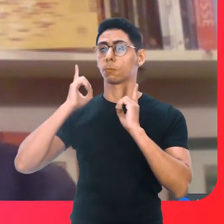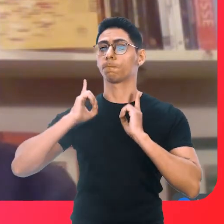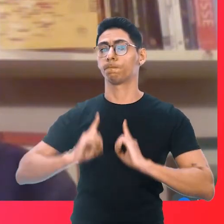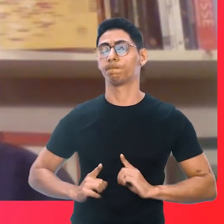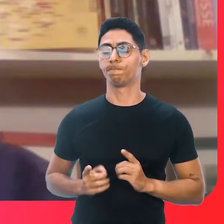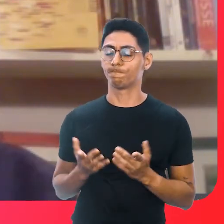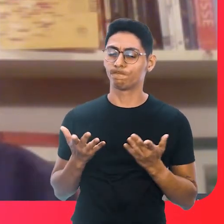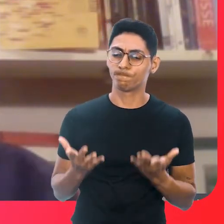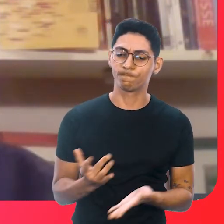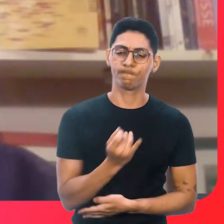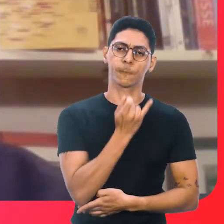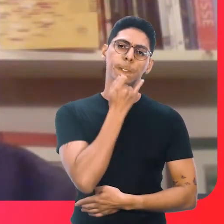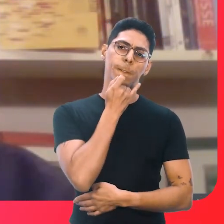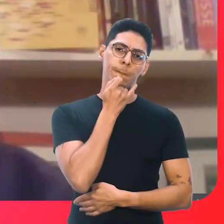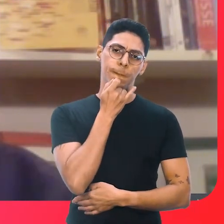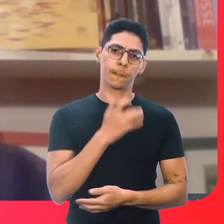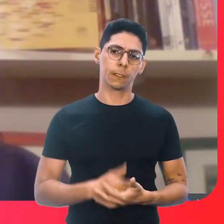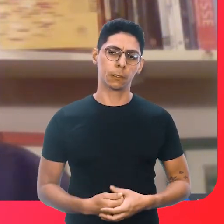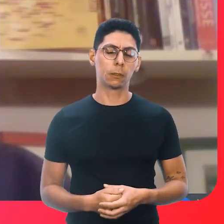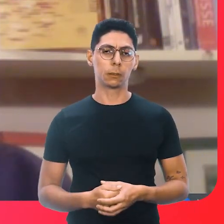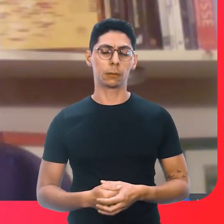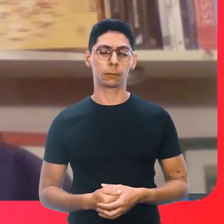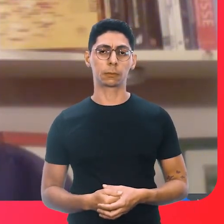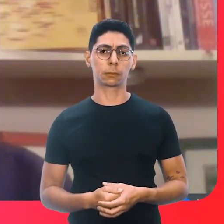Antônio, eu estou